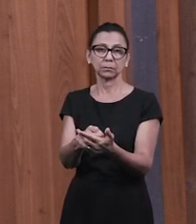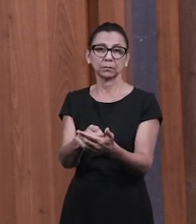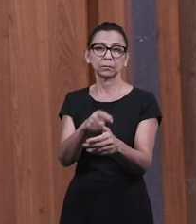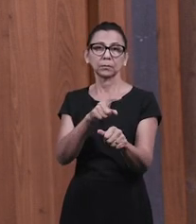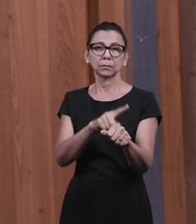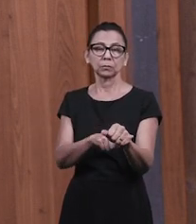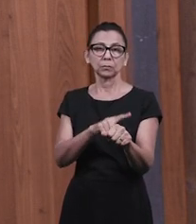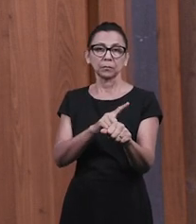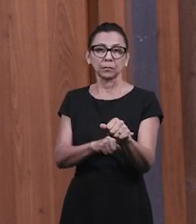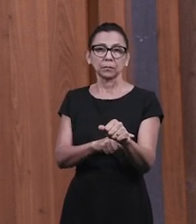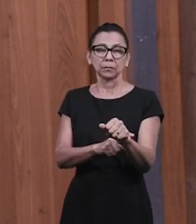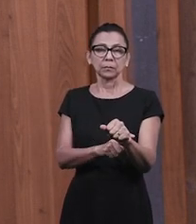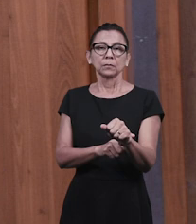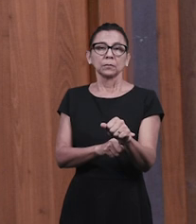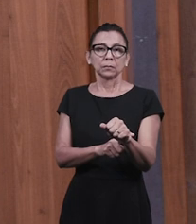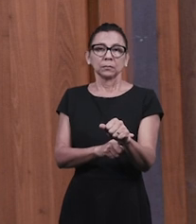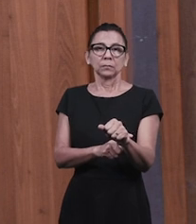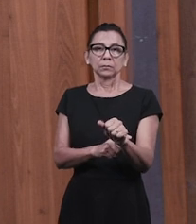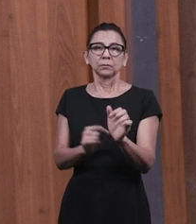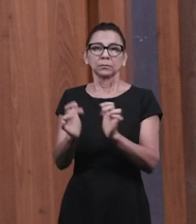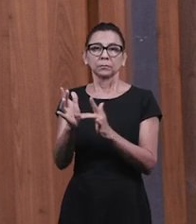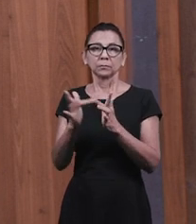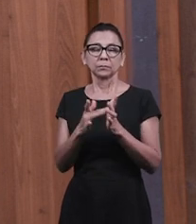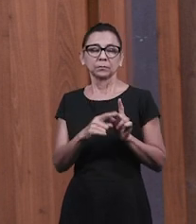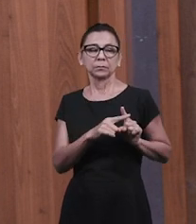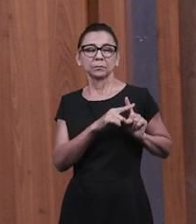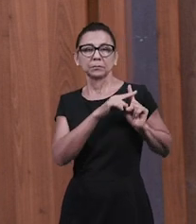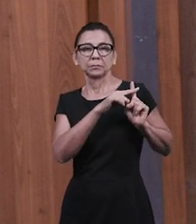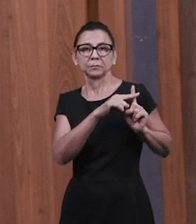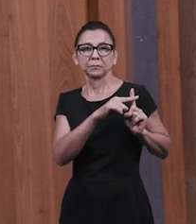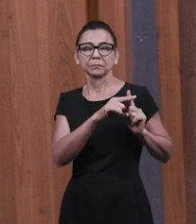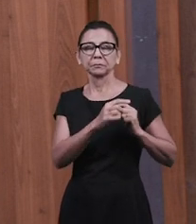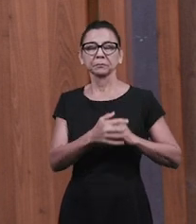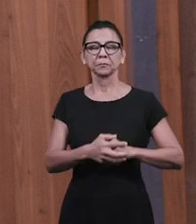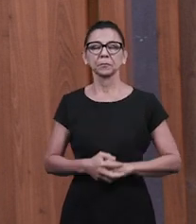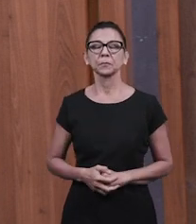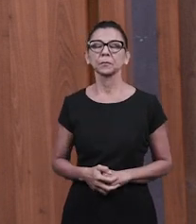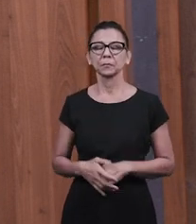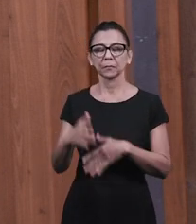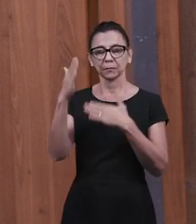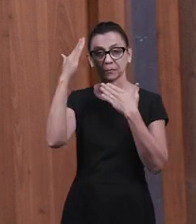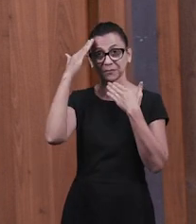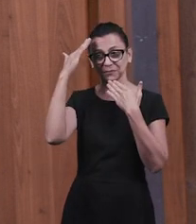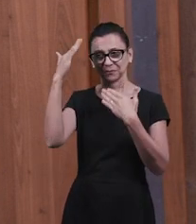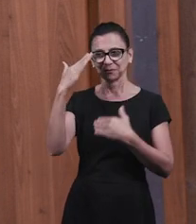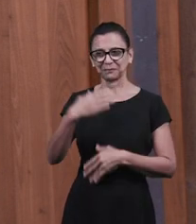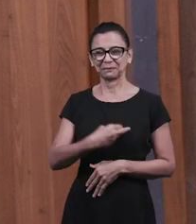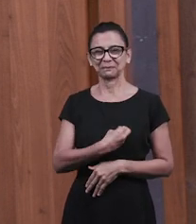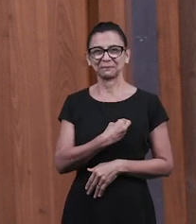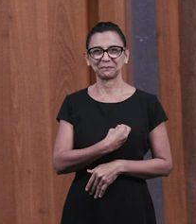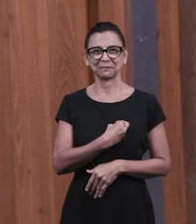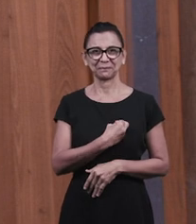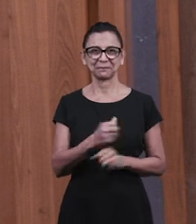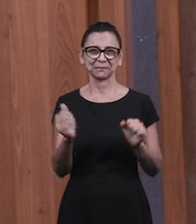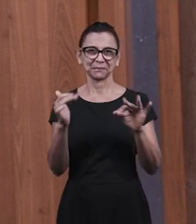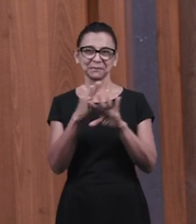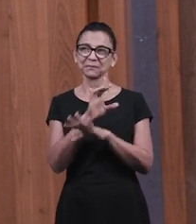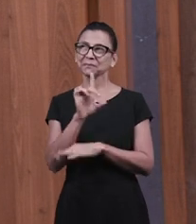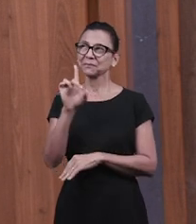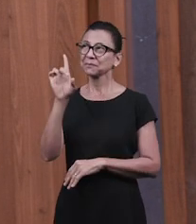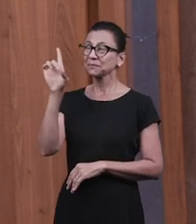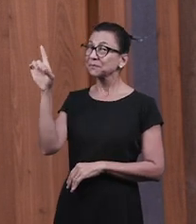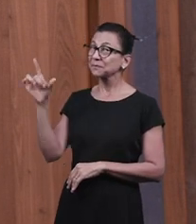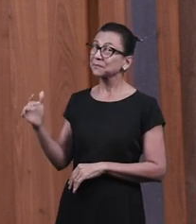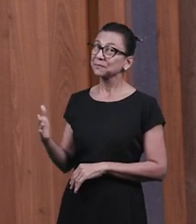se deram os fatos que originaram estas 3 perguntas. Muito bem, muito obrigado pela sua participação.